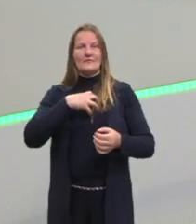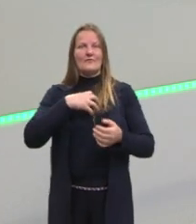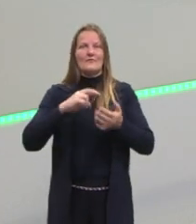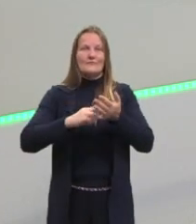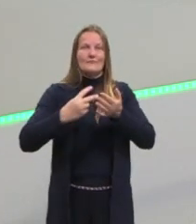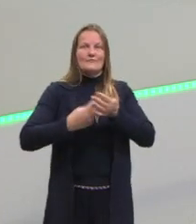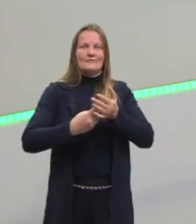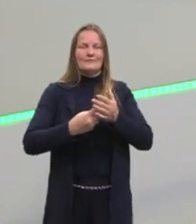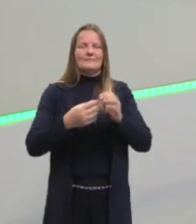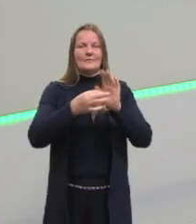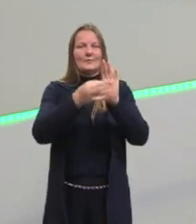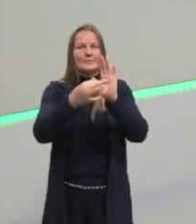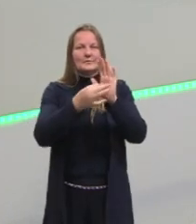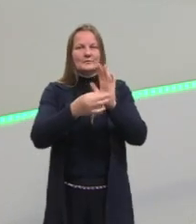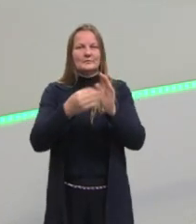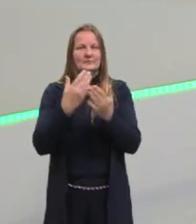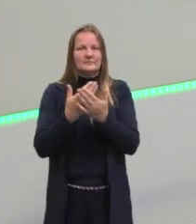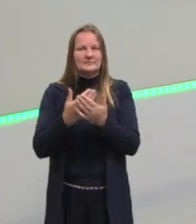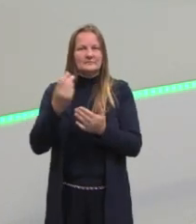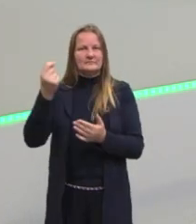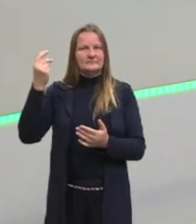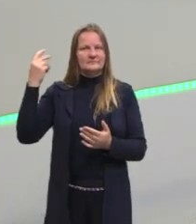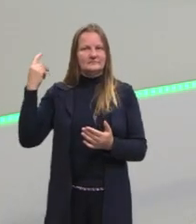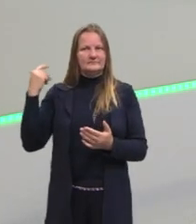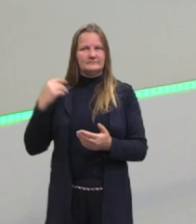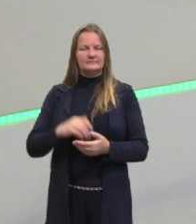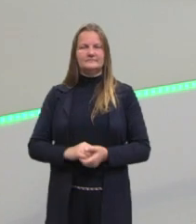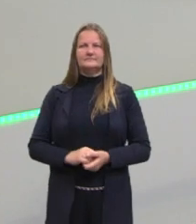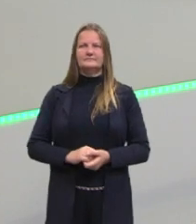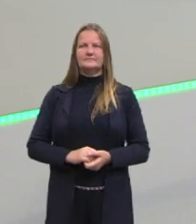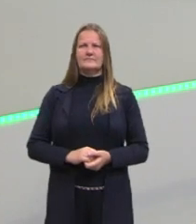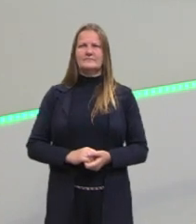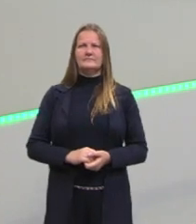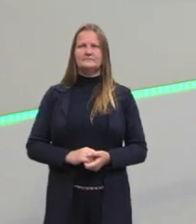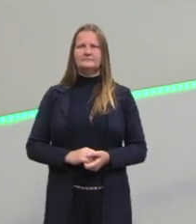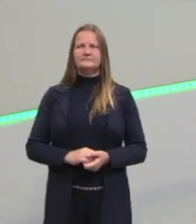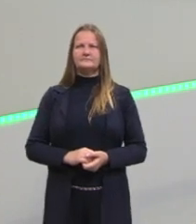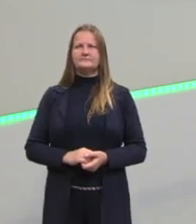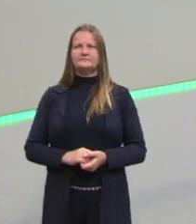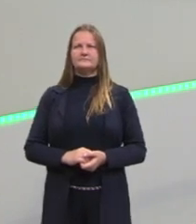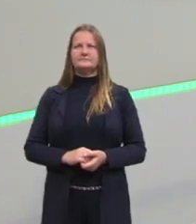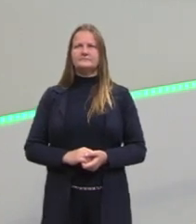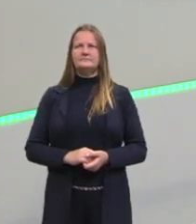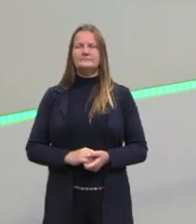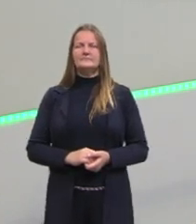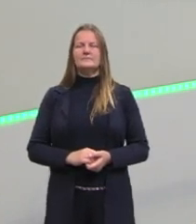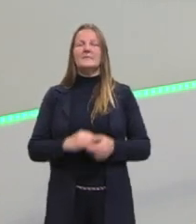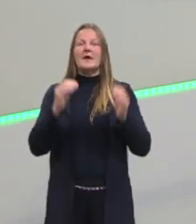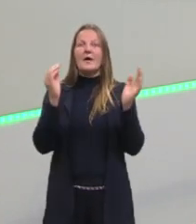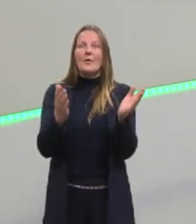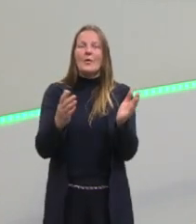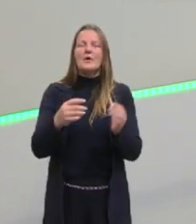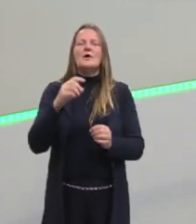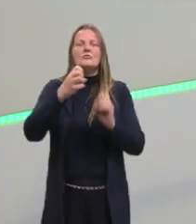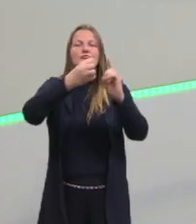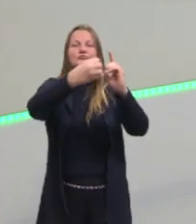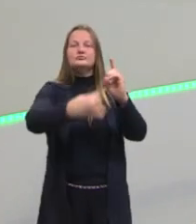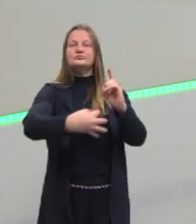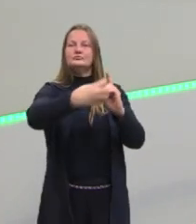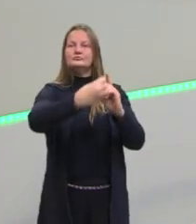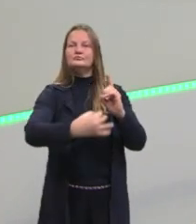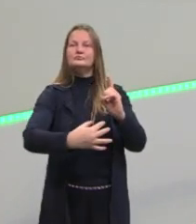sentido se vocês assistiram essas aulas anteriores. E eu trago para vocês aqui então uma definição